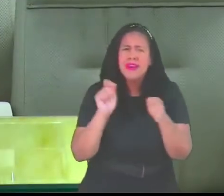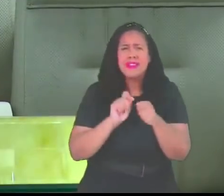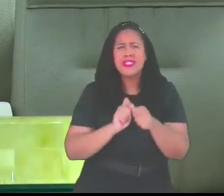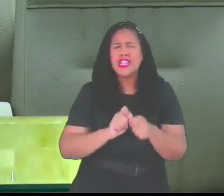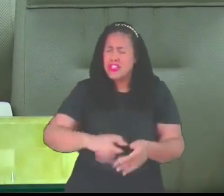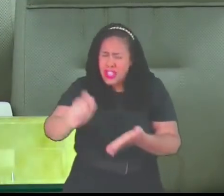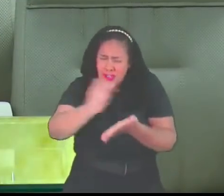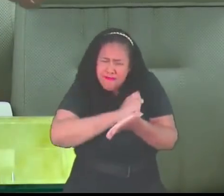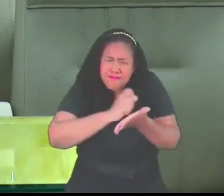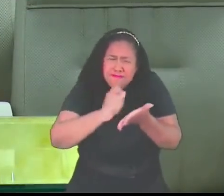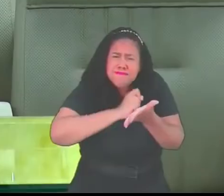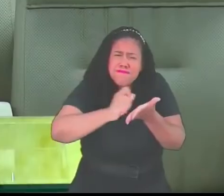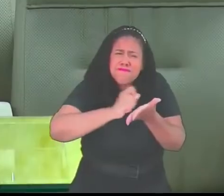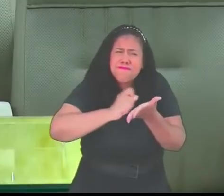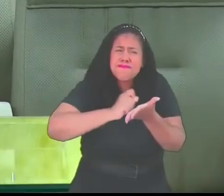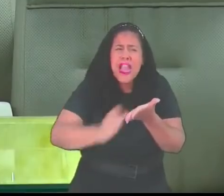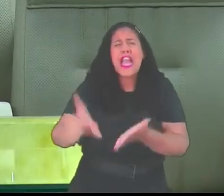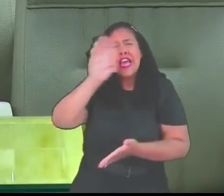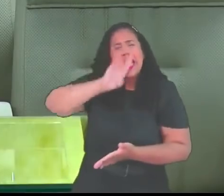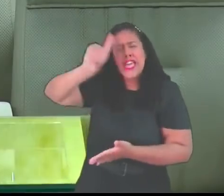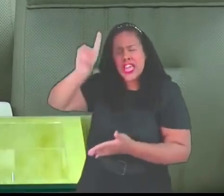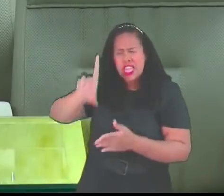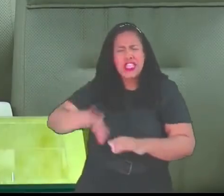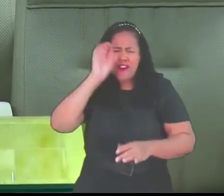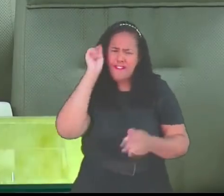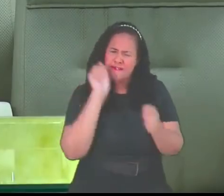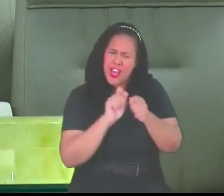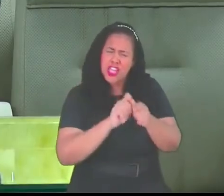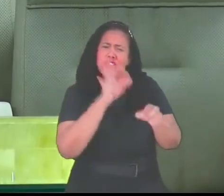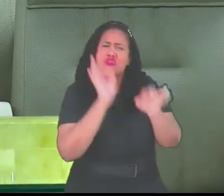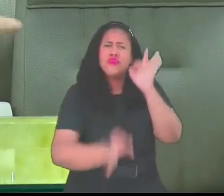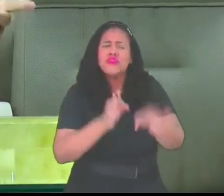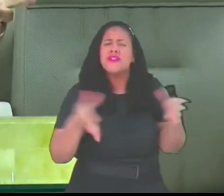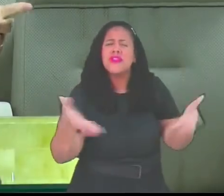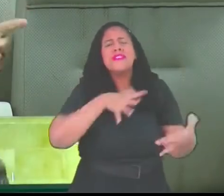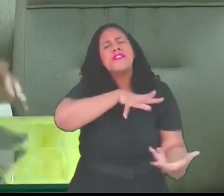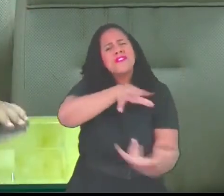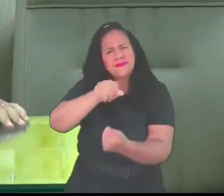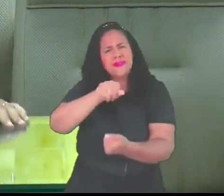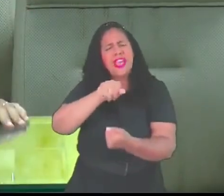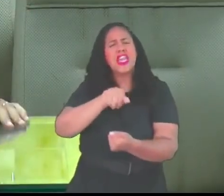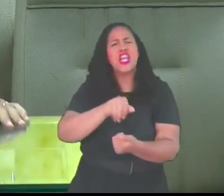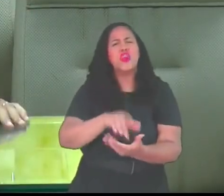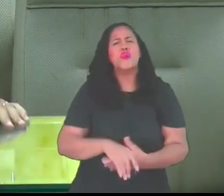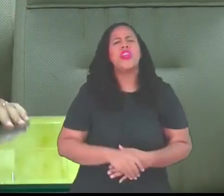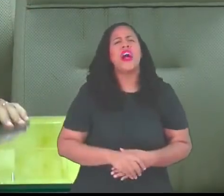está registrado, e Deus tomará justiça nesta terra.